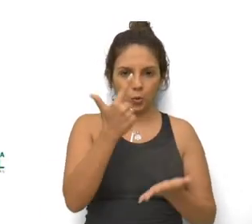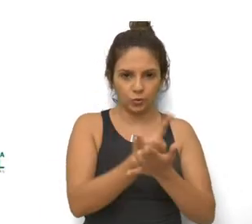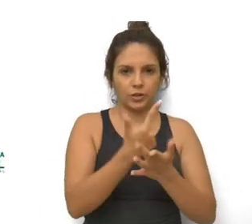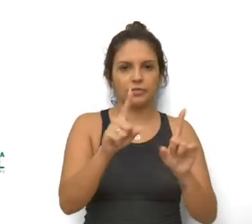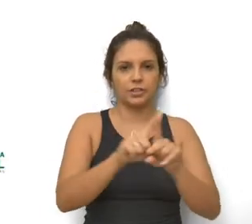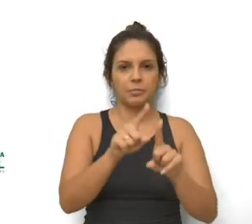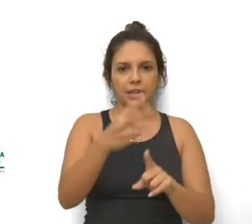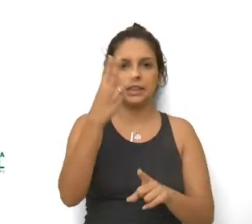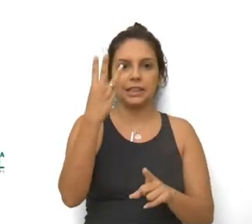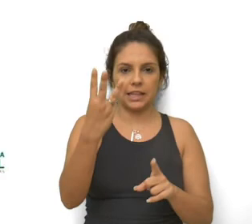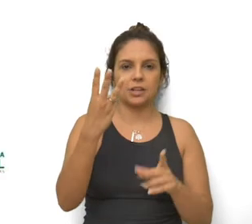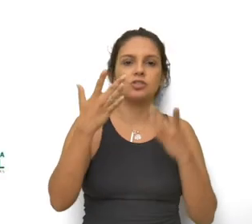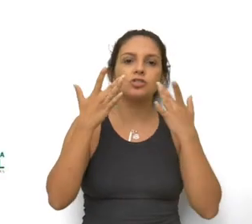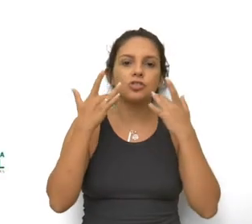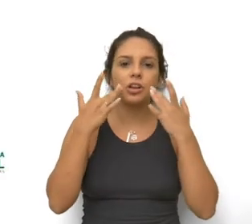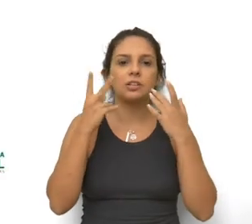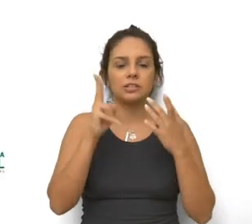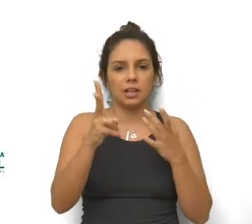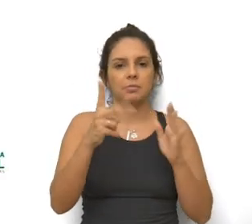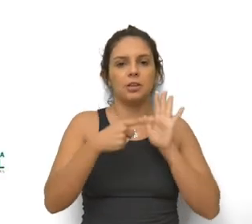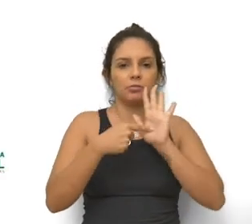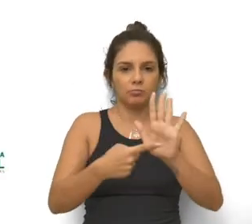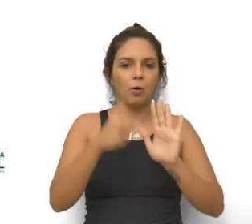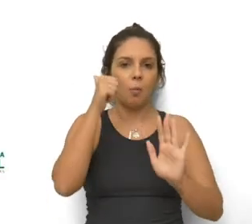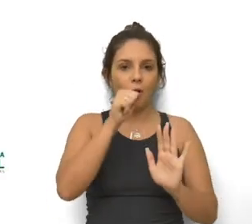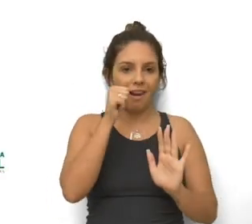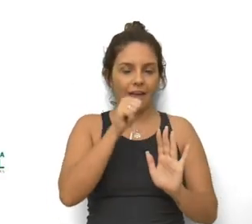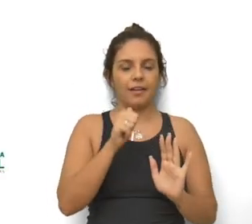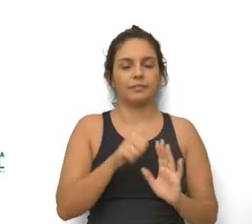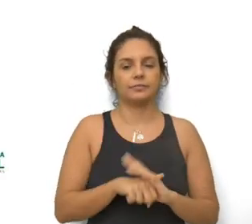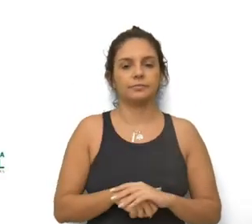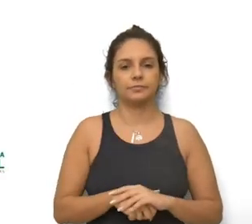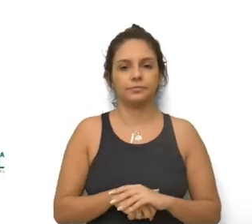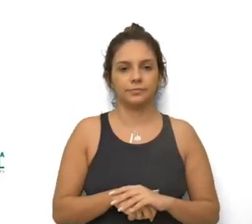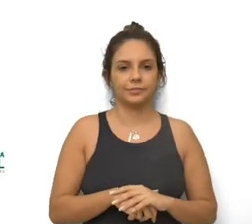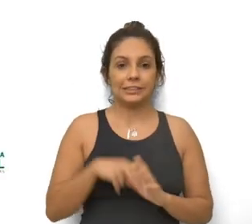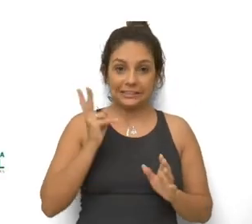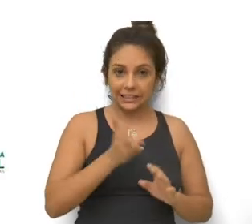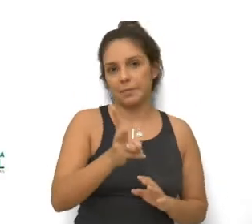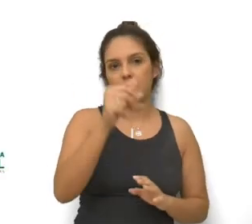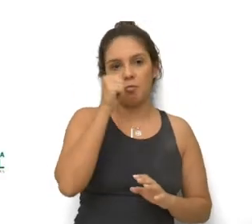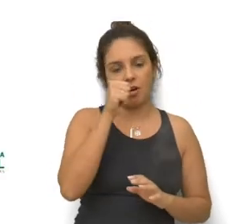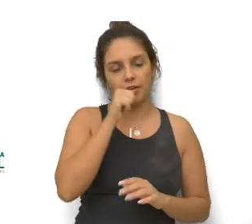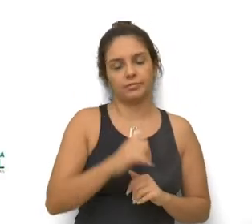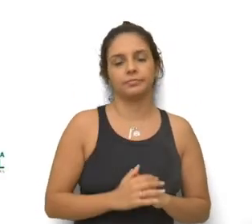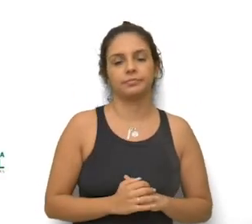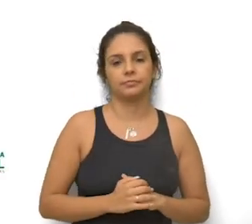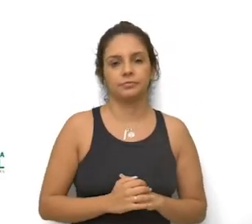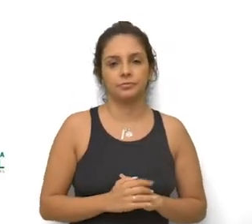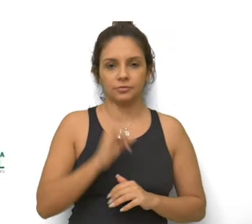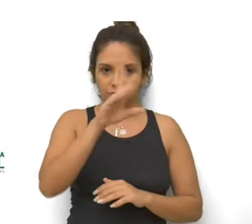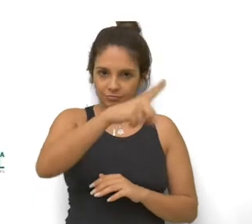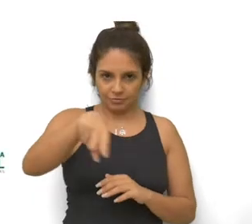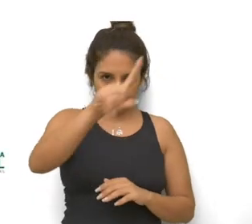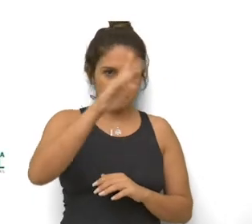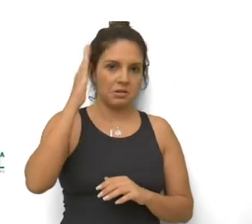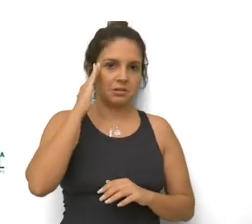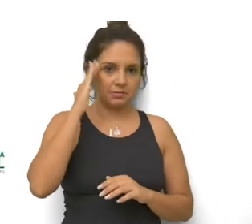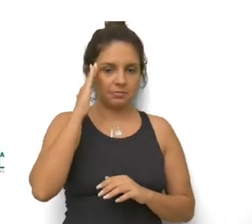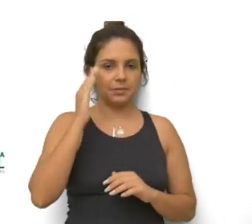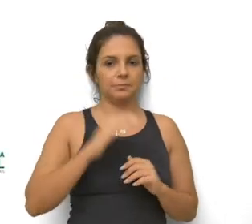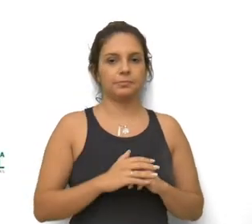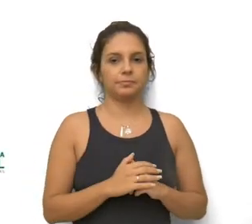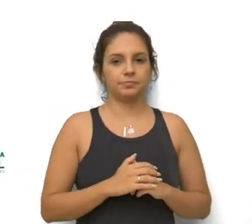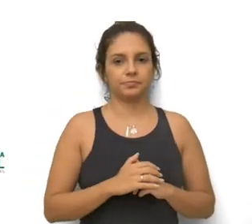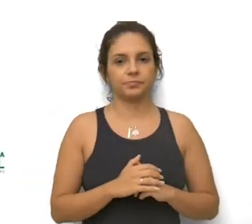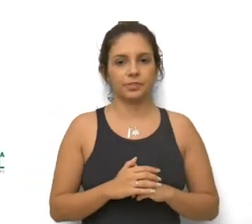Lou mostra para a câmera um terceiro livro, também da escritora Martha Góes. Então, só para vocês saberem que também